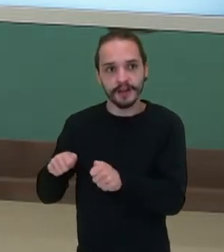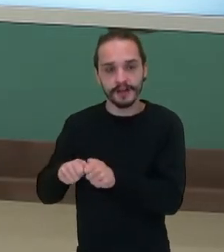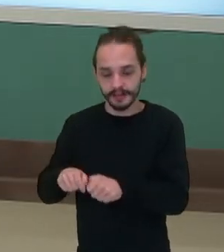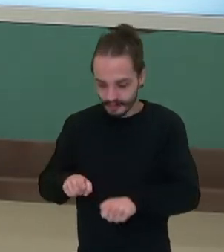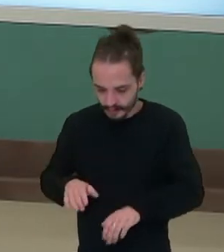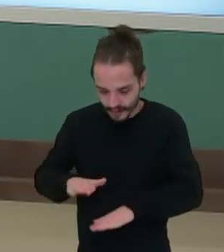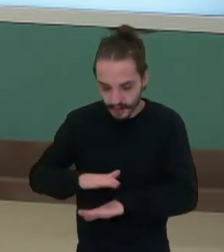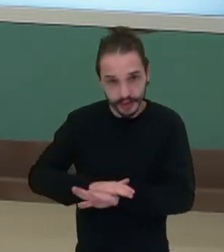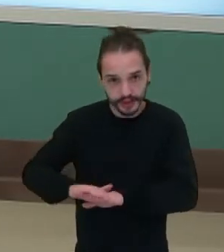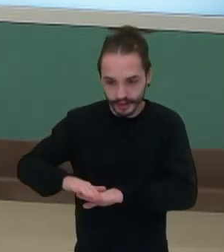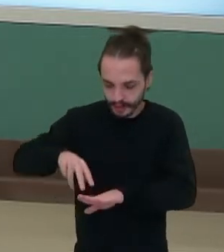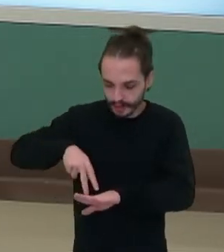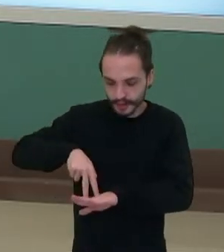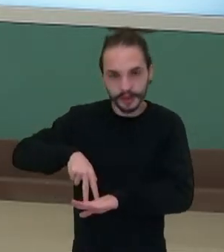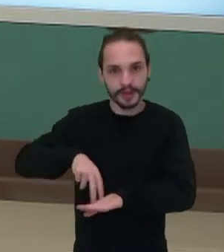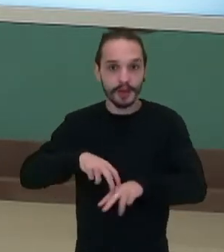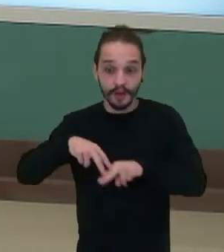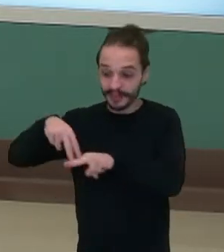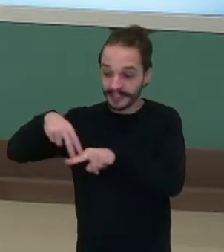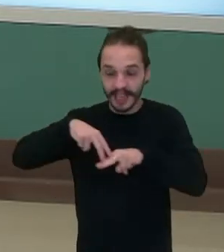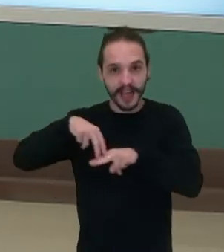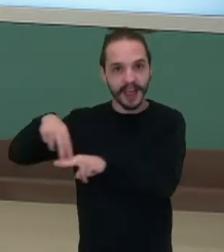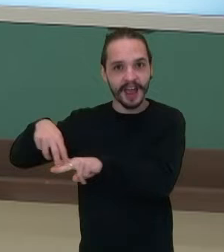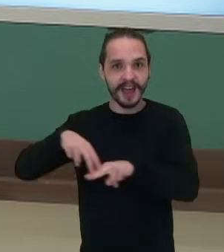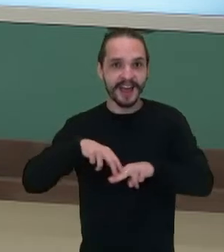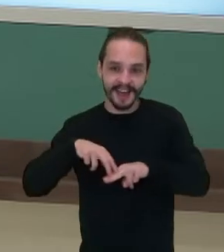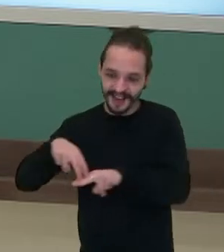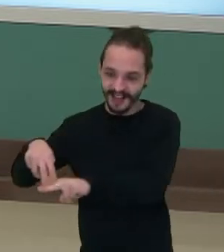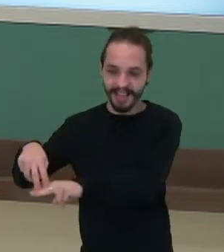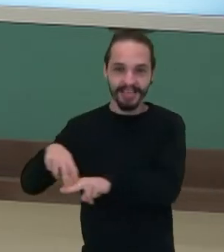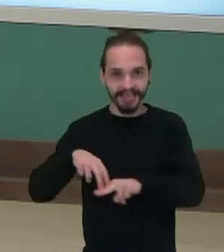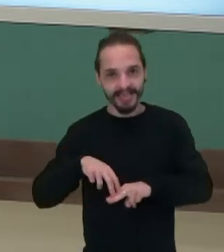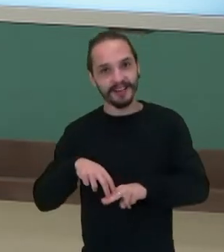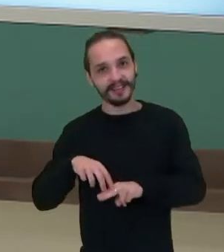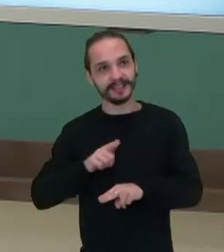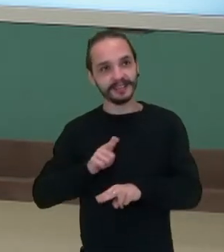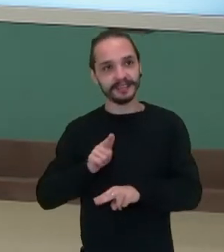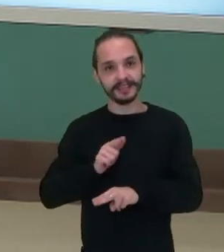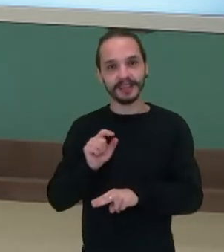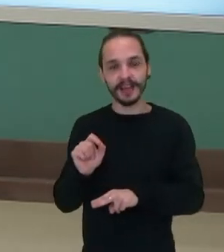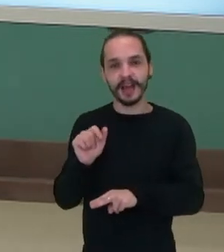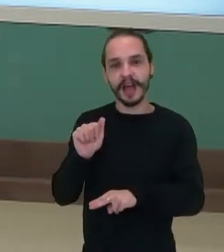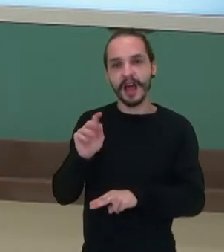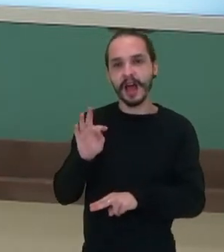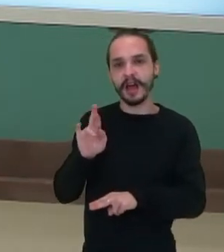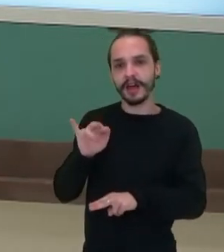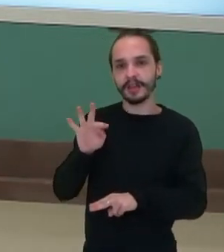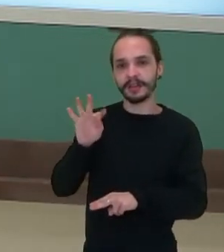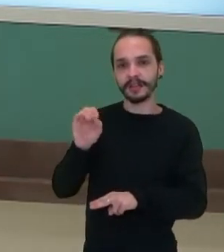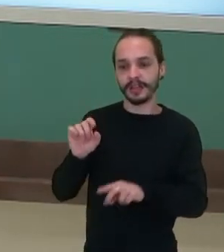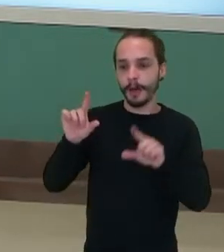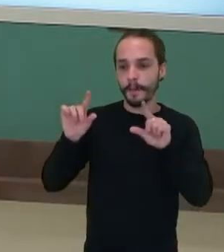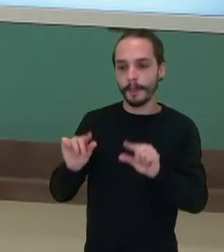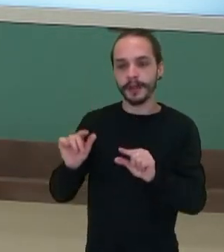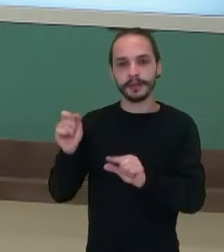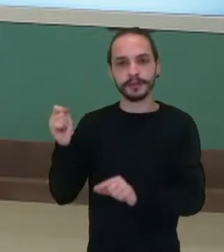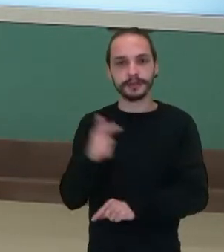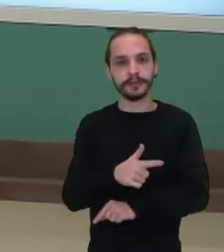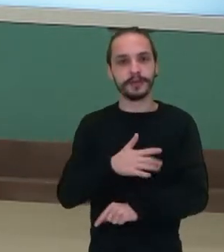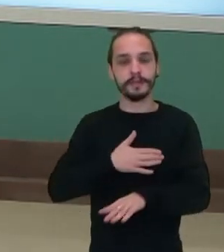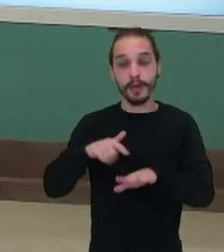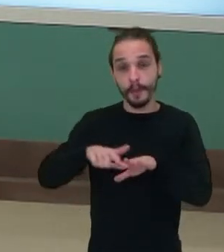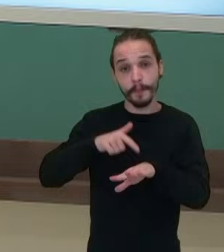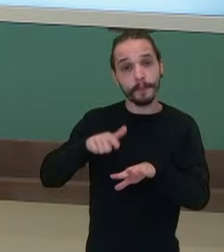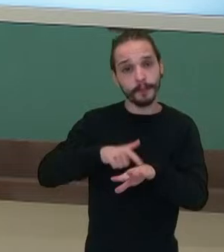tenho interação com o solo, porque eu estou sobre um skate, o skate, né, ele tem uma quantidade de atrito muito inferior, por exemplo, com relação ao